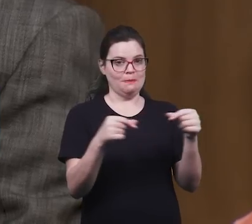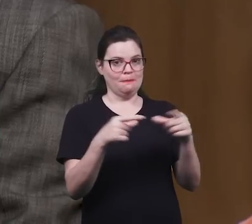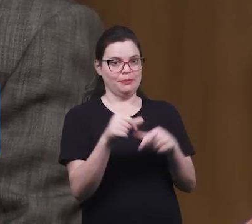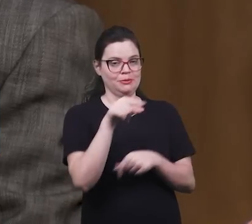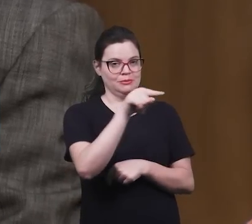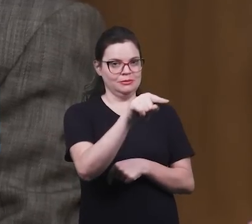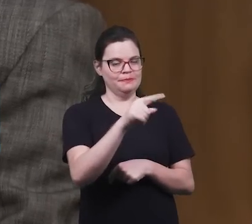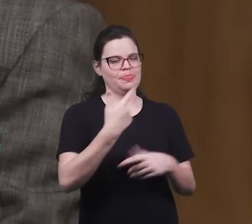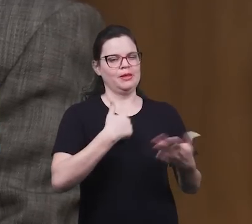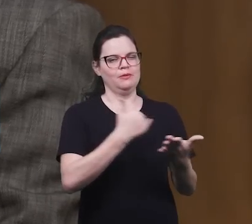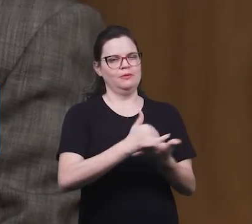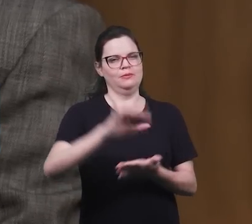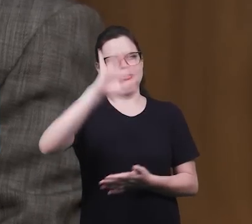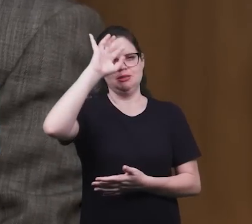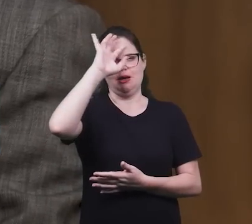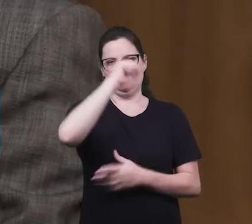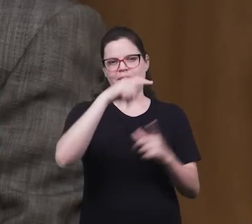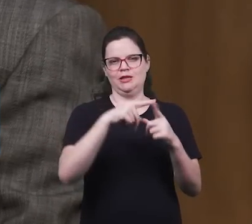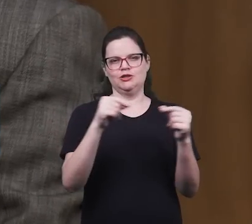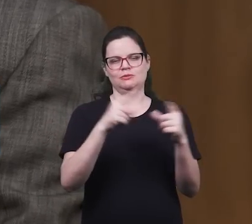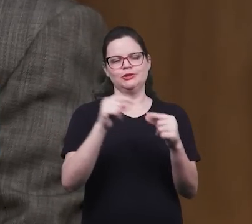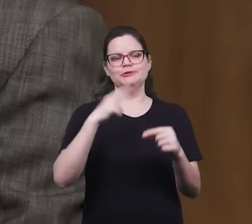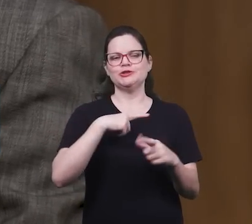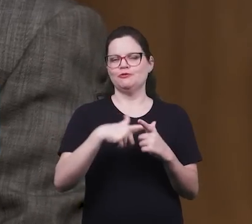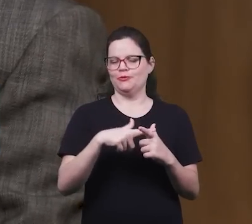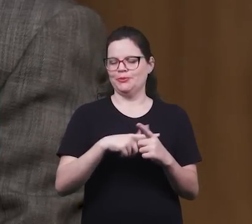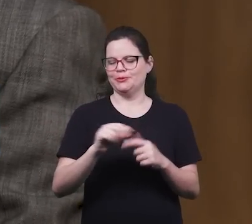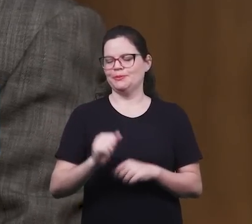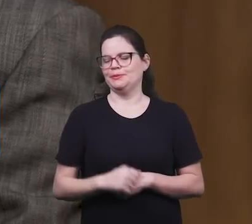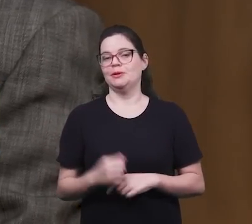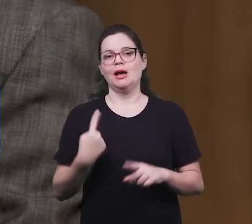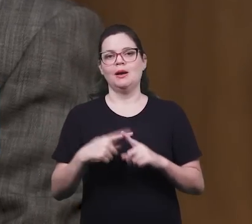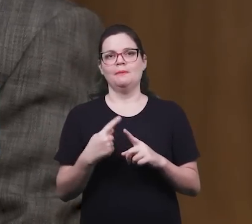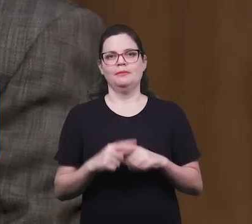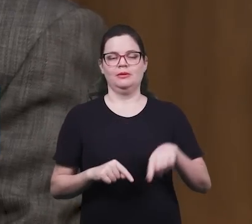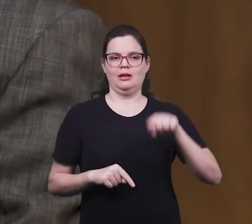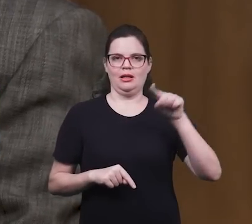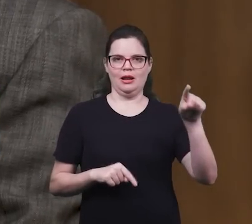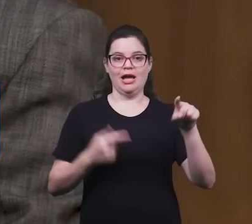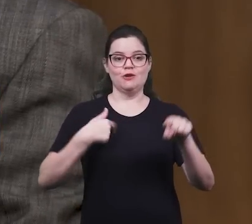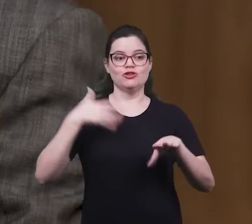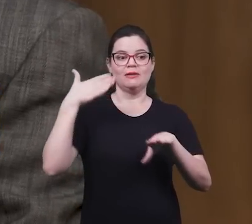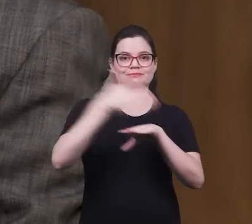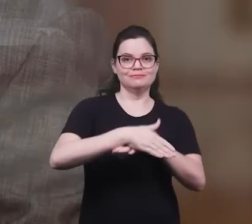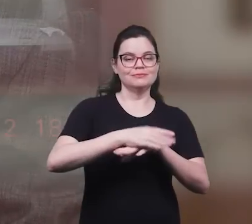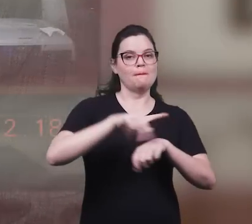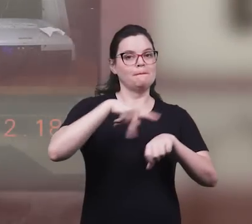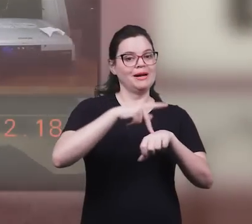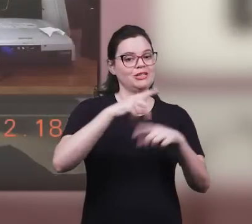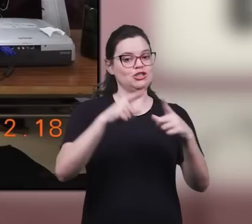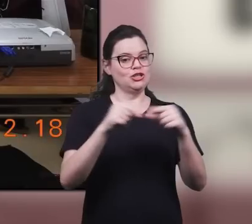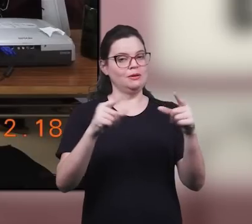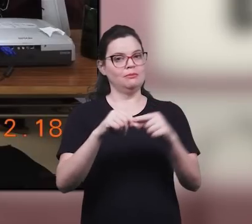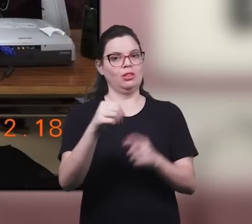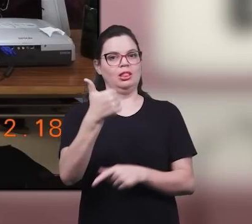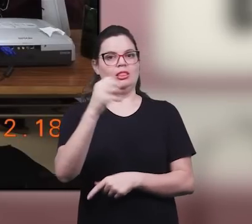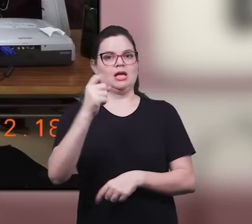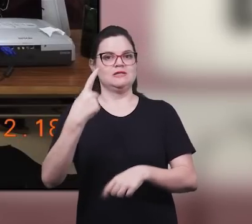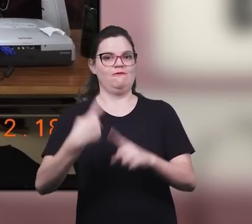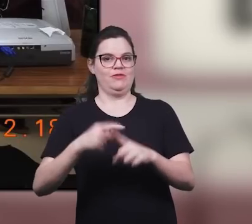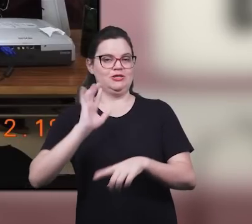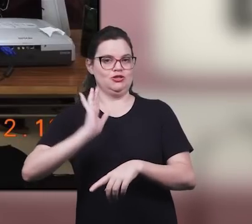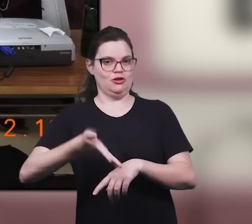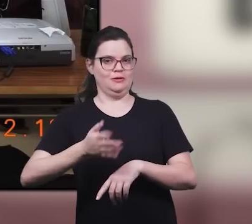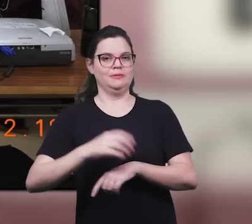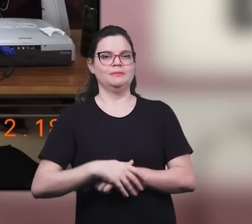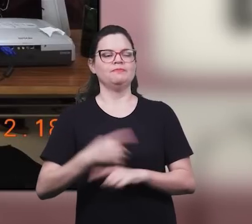eu tive um problema, porque eu descobri o seguinte, que a gente lá no Japão, eu já estive no Japão 10 vezes, e a gente no Japão, quando a